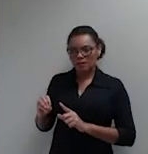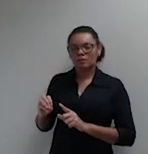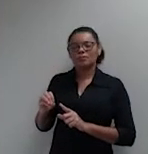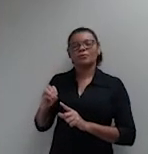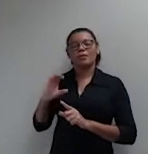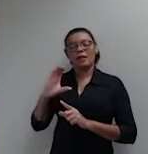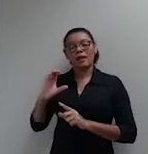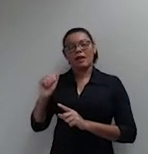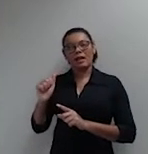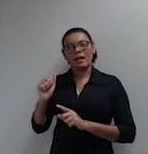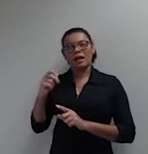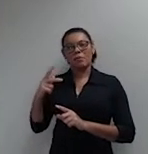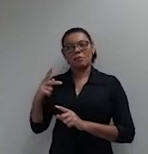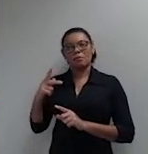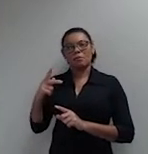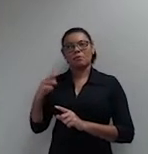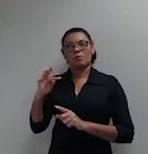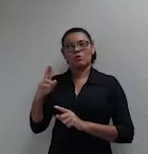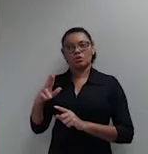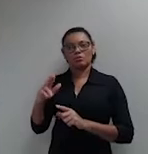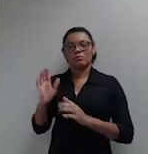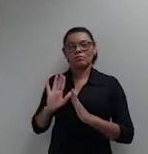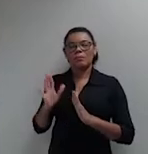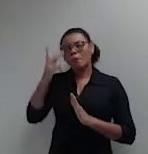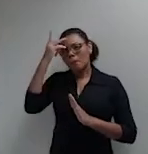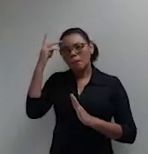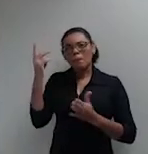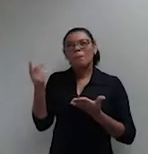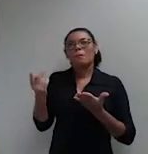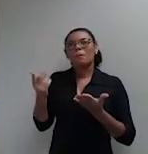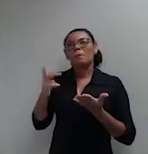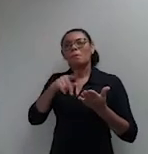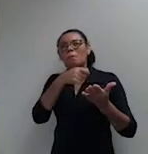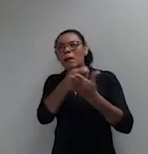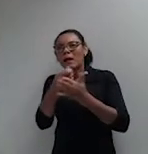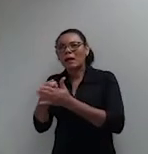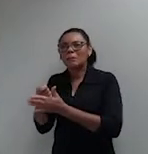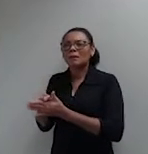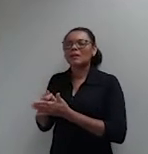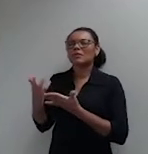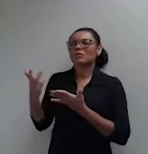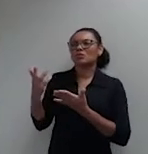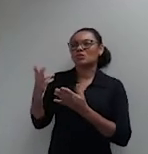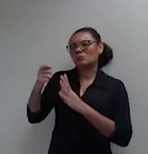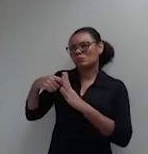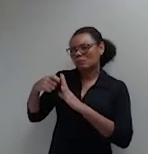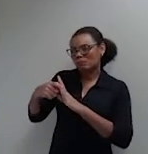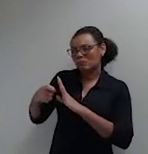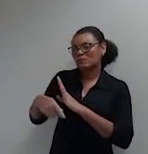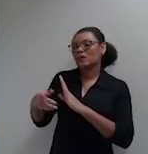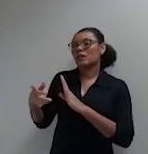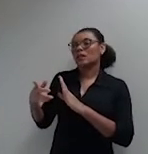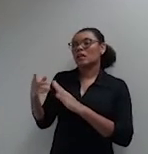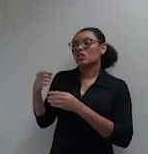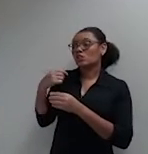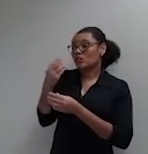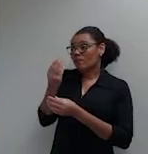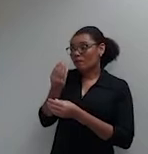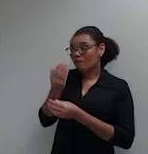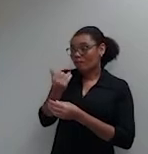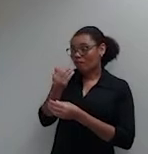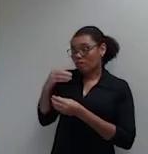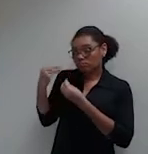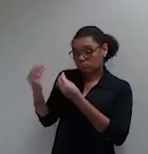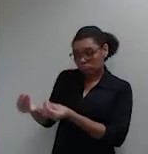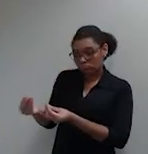autorizada quando se destinar a pagamento de pensão alimentícia e de qualquer outra dívida alimentar desde que os valores recebidos